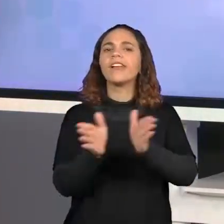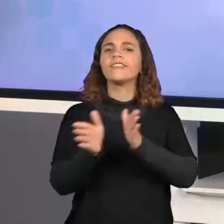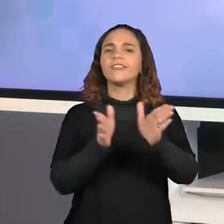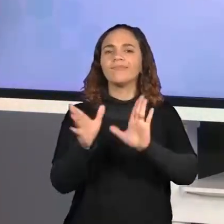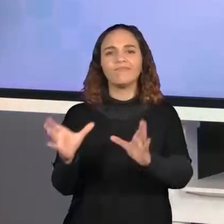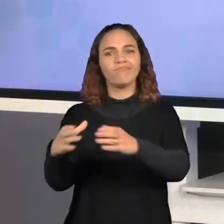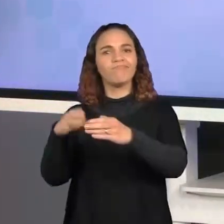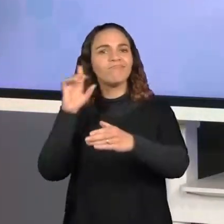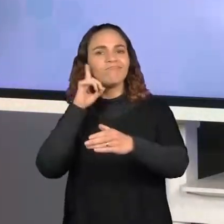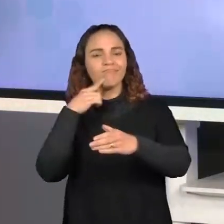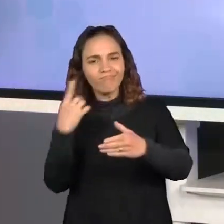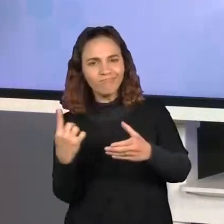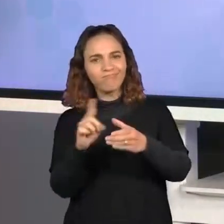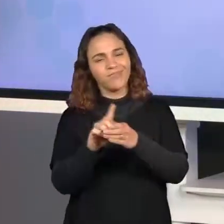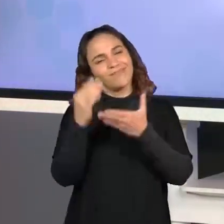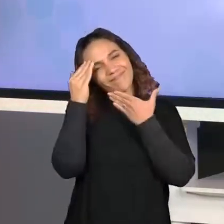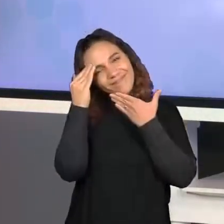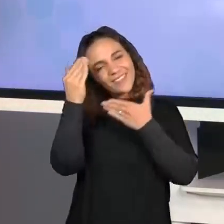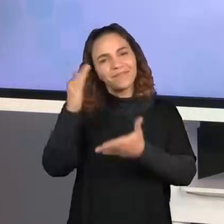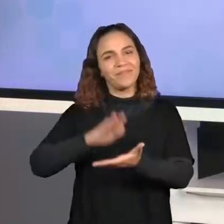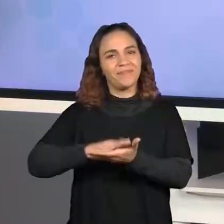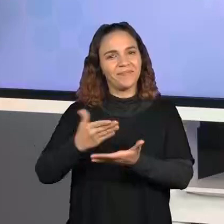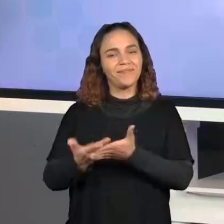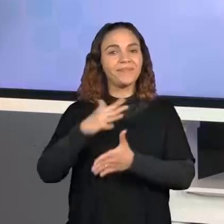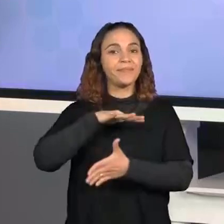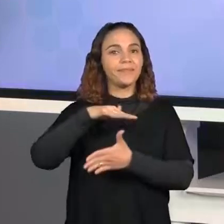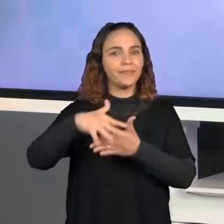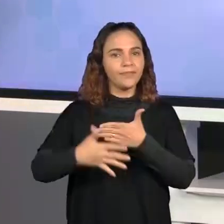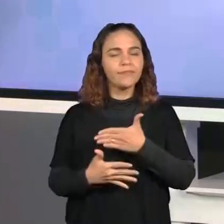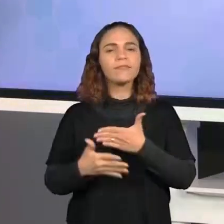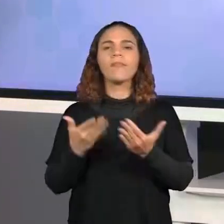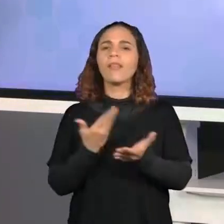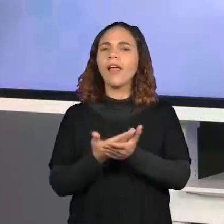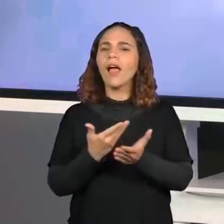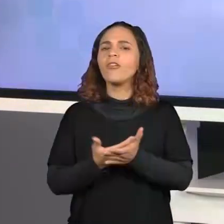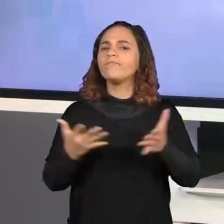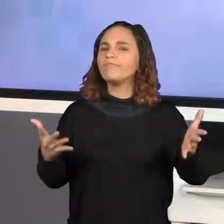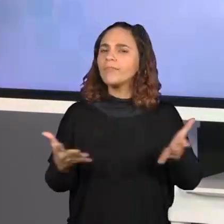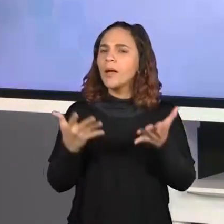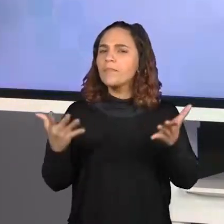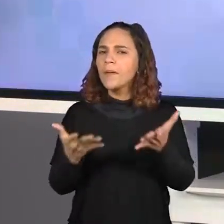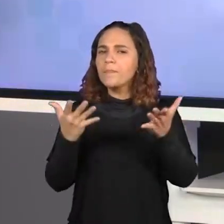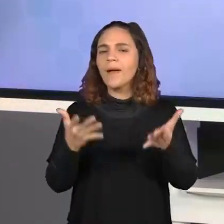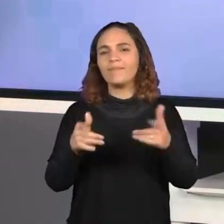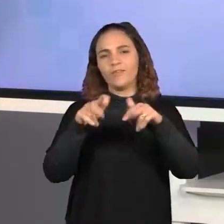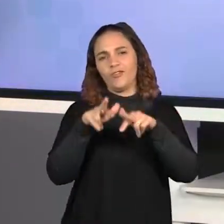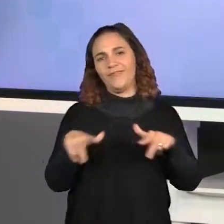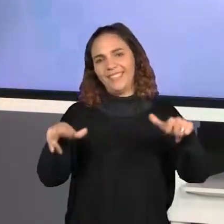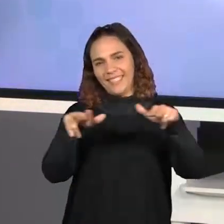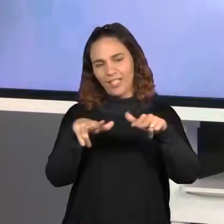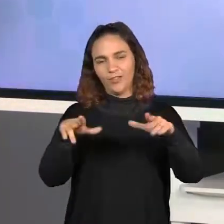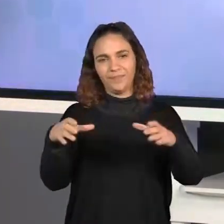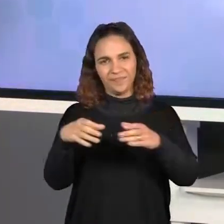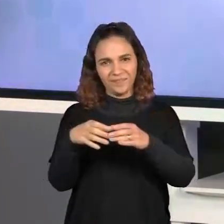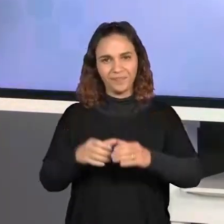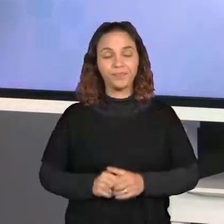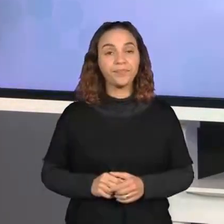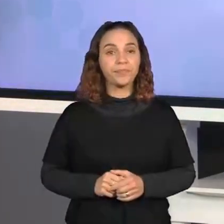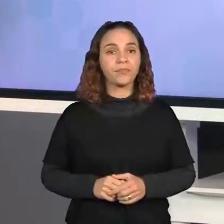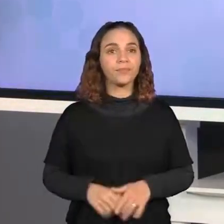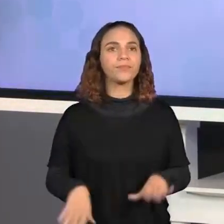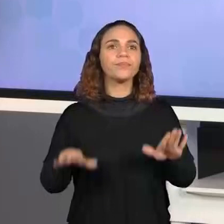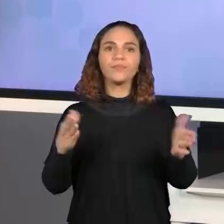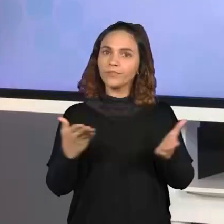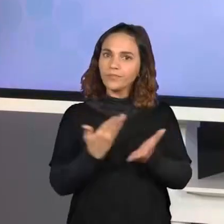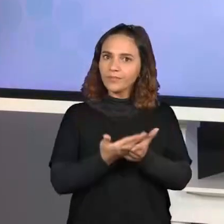muito mais pessoas. Então, muito obrigado por sempre estar fazendo essa aula cada vez mais diversa. Pessoal, eu disse que nós teremos uma